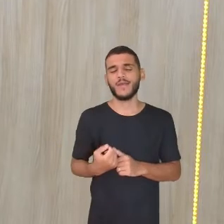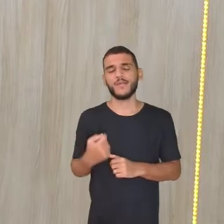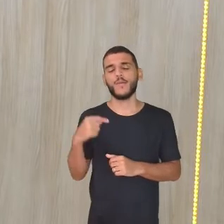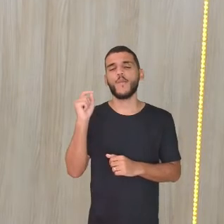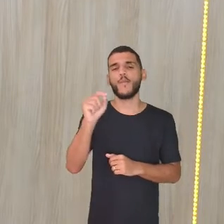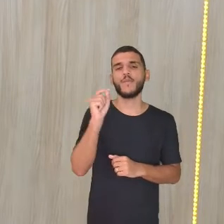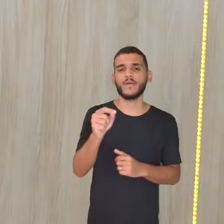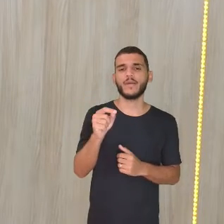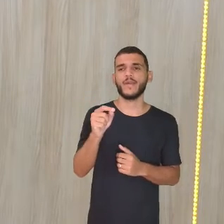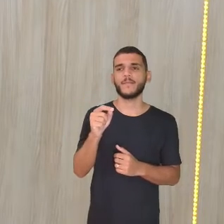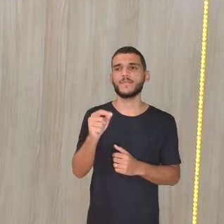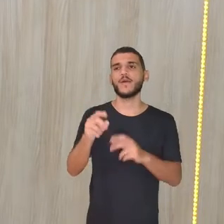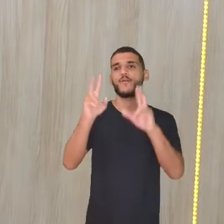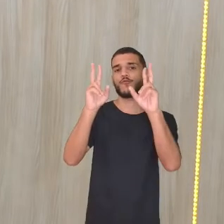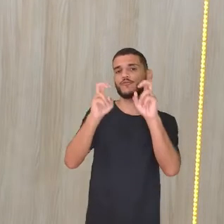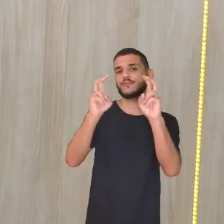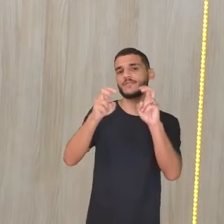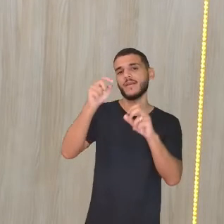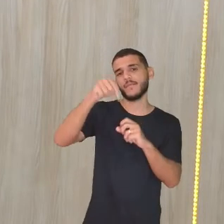muito legal.